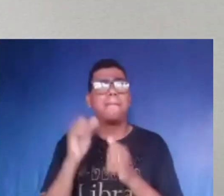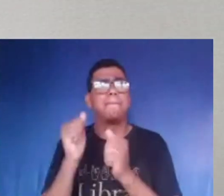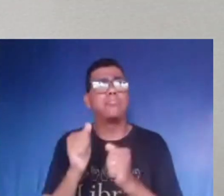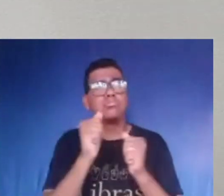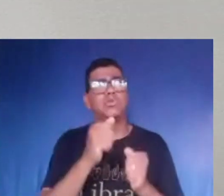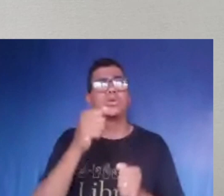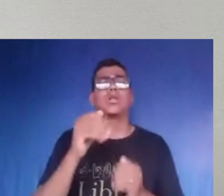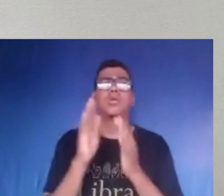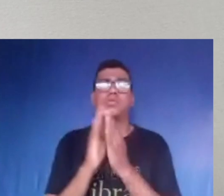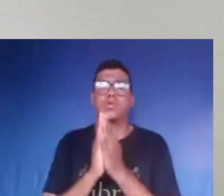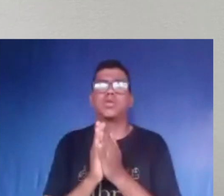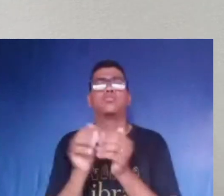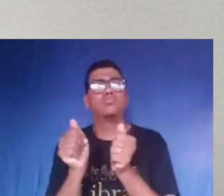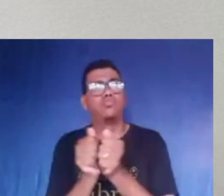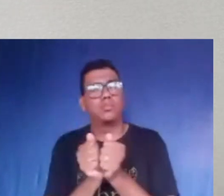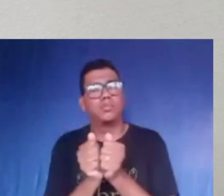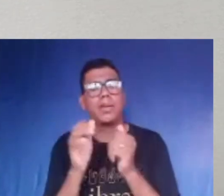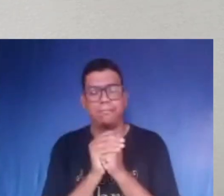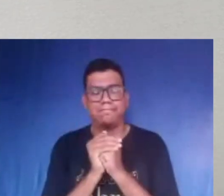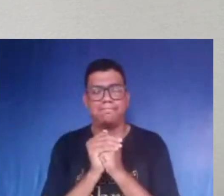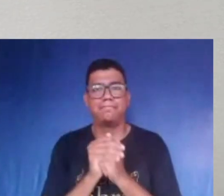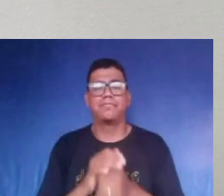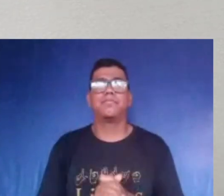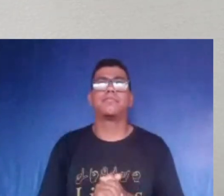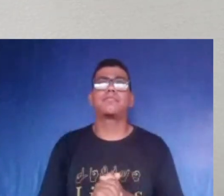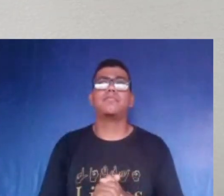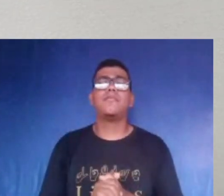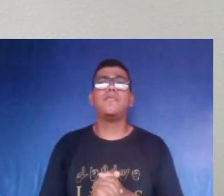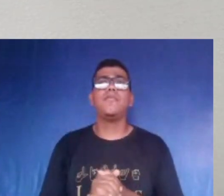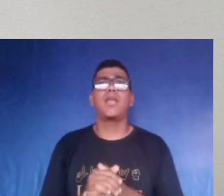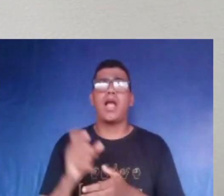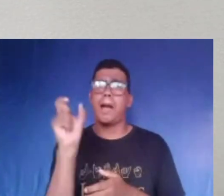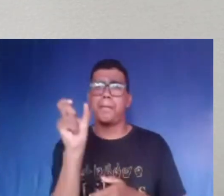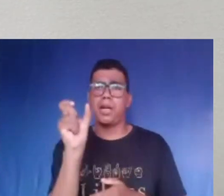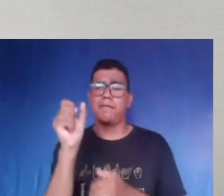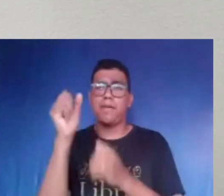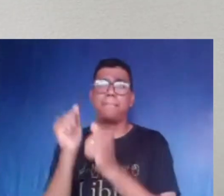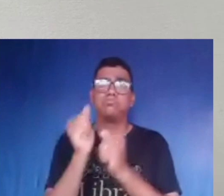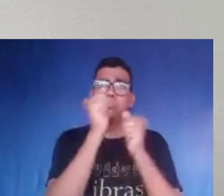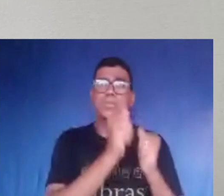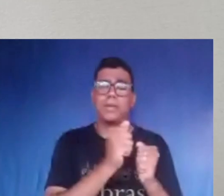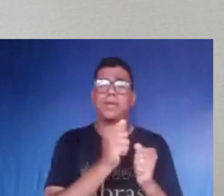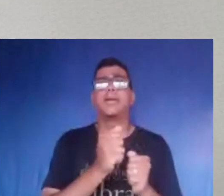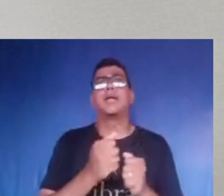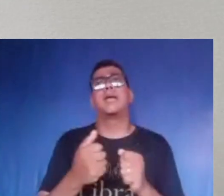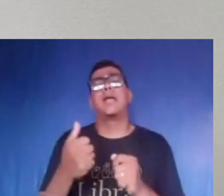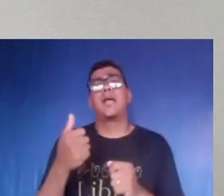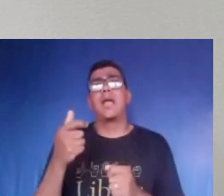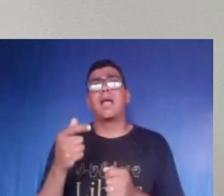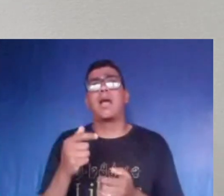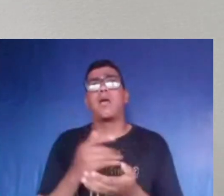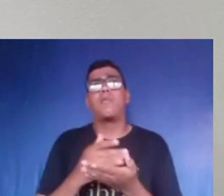de transformar, o texto áureo desse ano, ele fala de poder, mas ele fala também de amor.